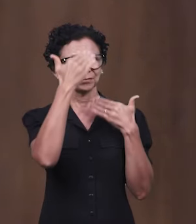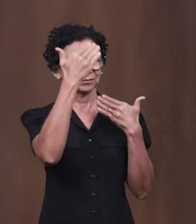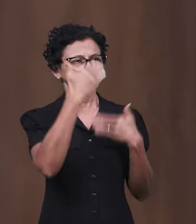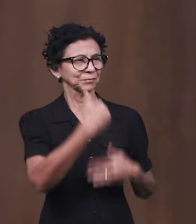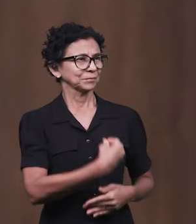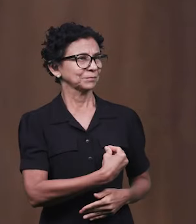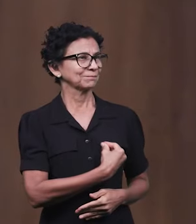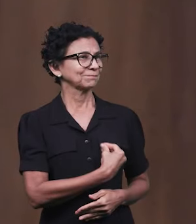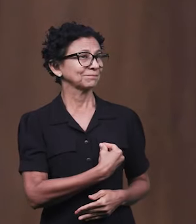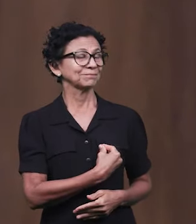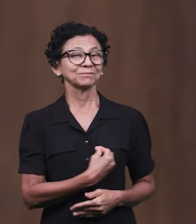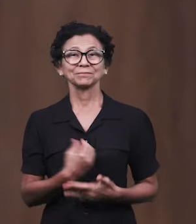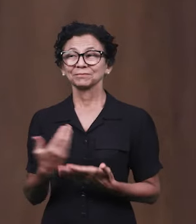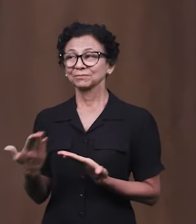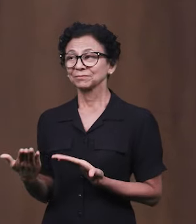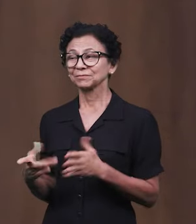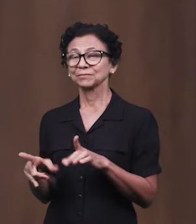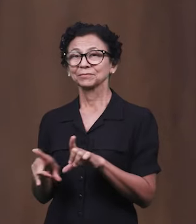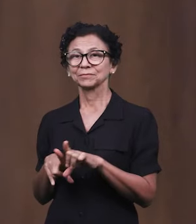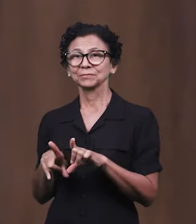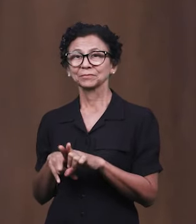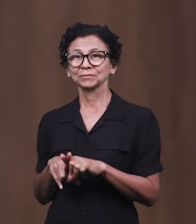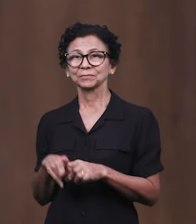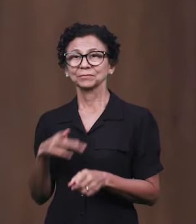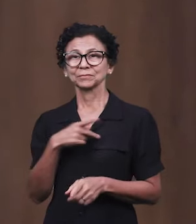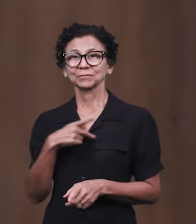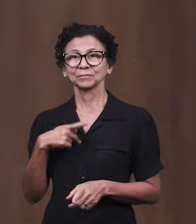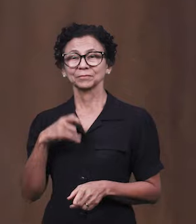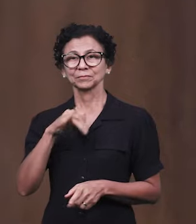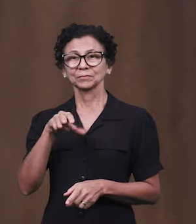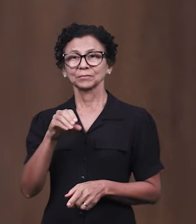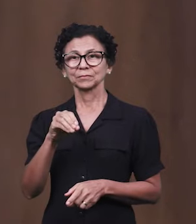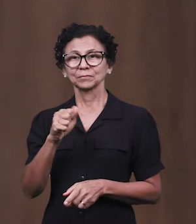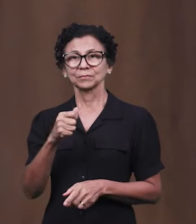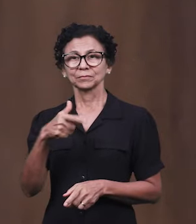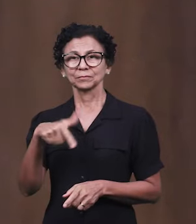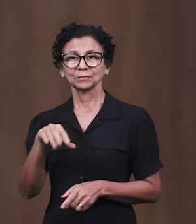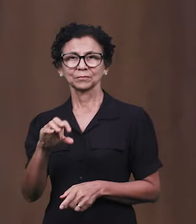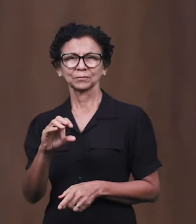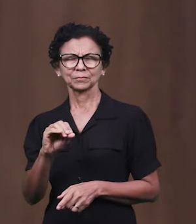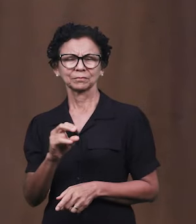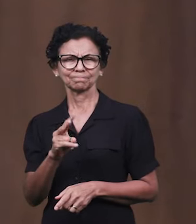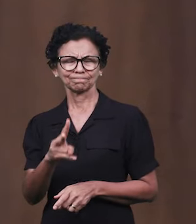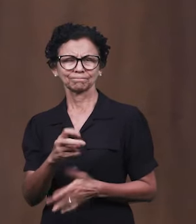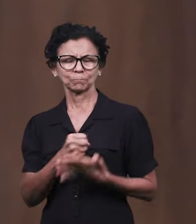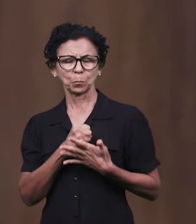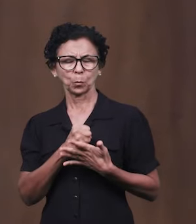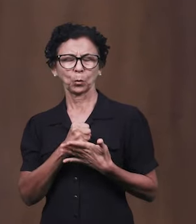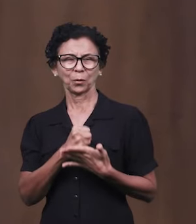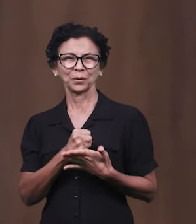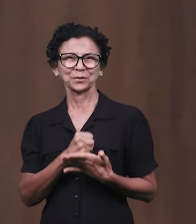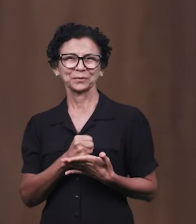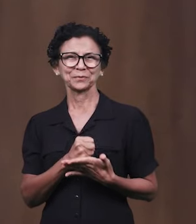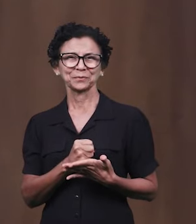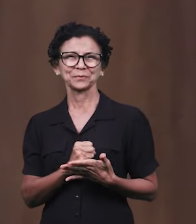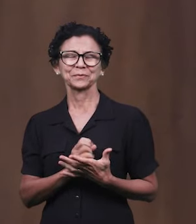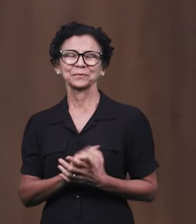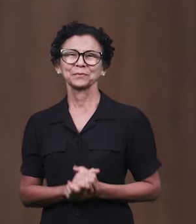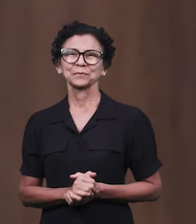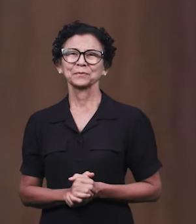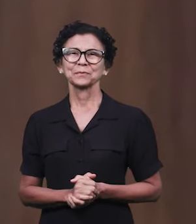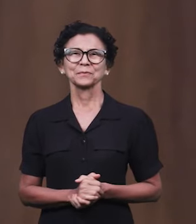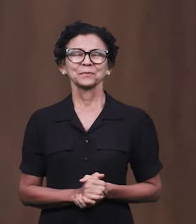também estamos com o pastor João sempre aqui conosco, nos dando apoio, é maravilhoso.